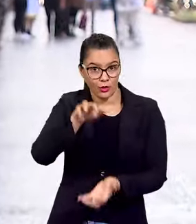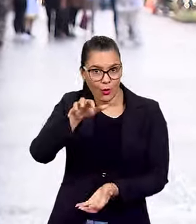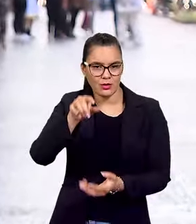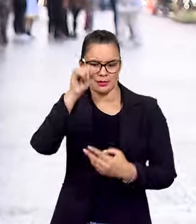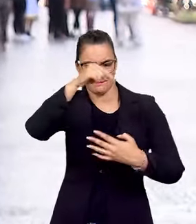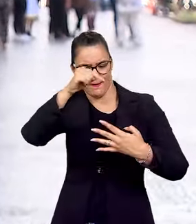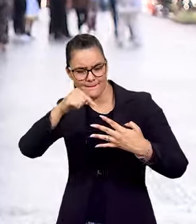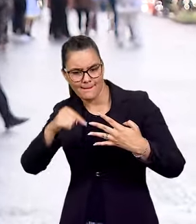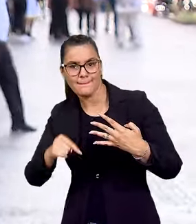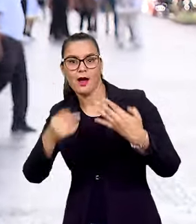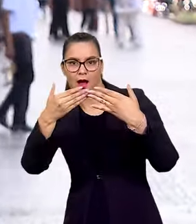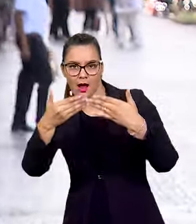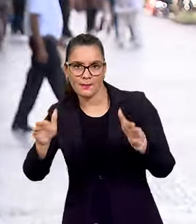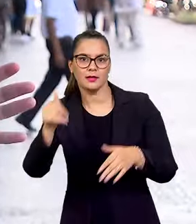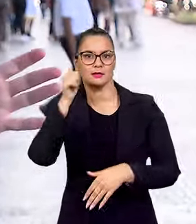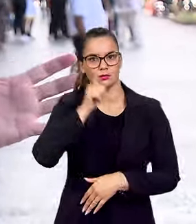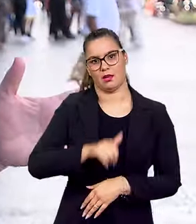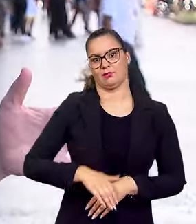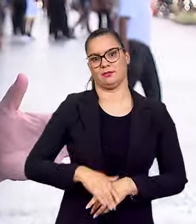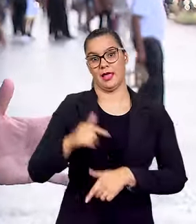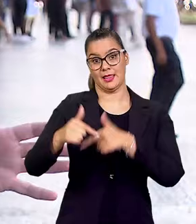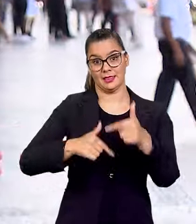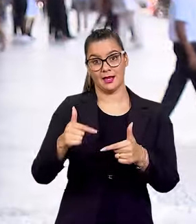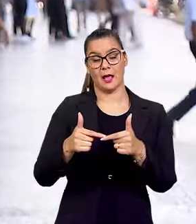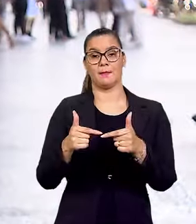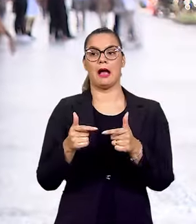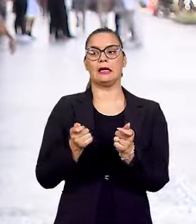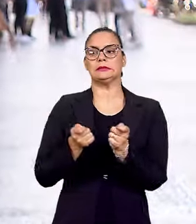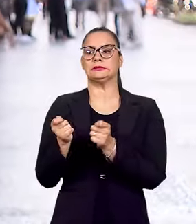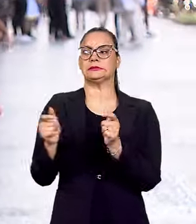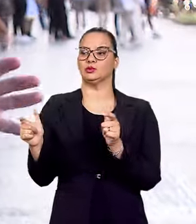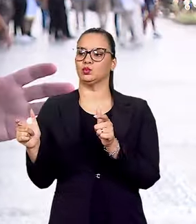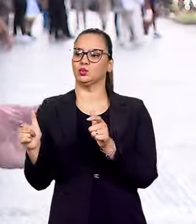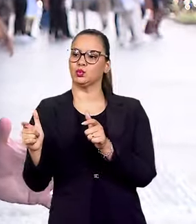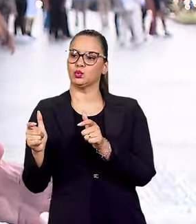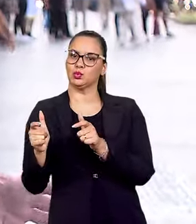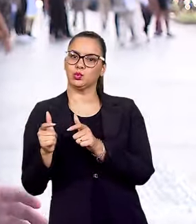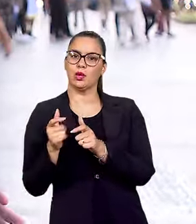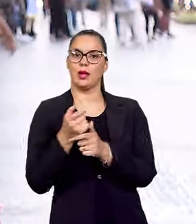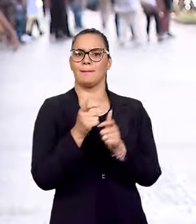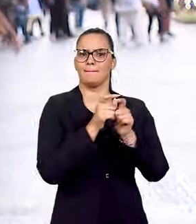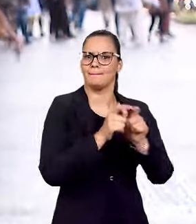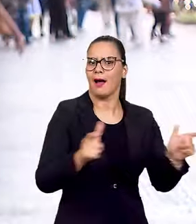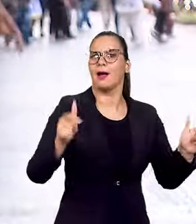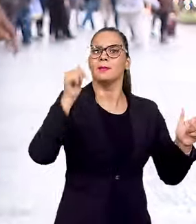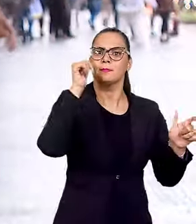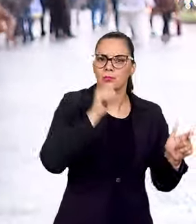idoso. Essas portas estão abertas para elas. Um mercado de trabalho cada vez mais minguante